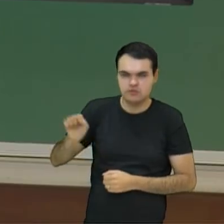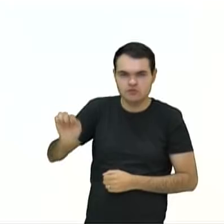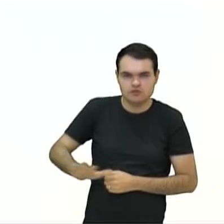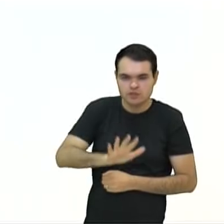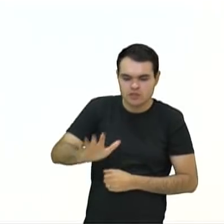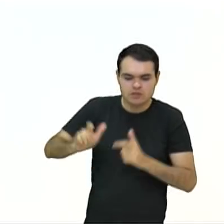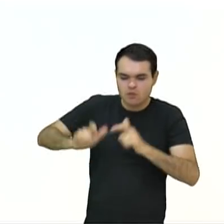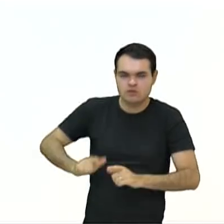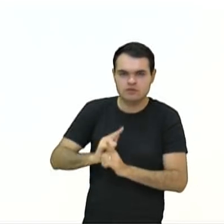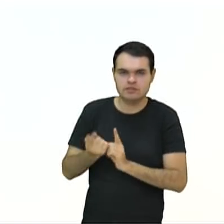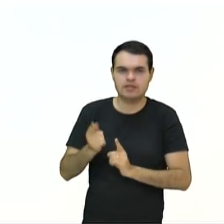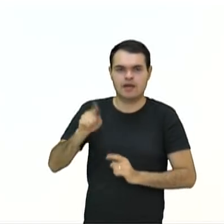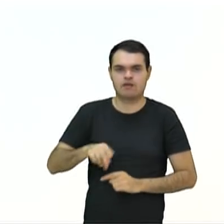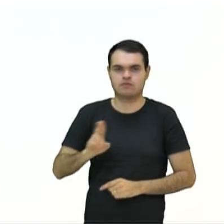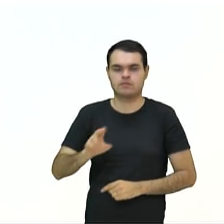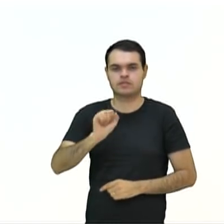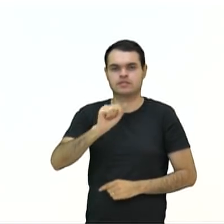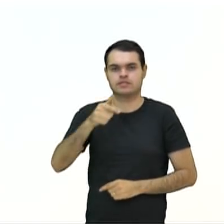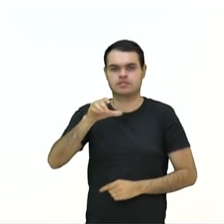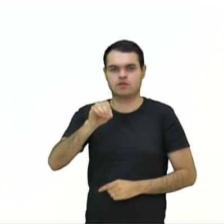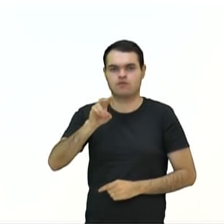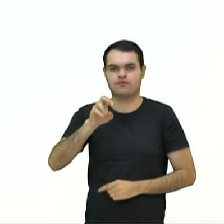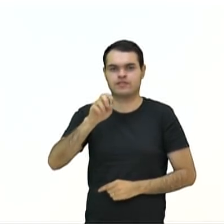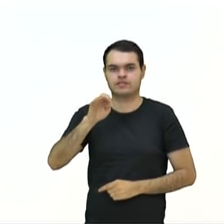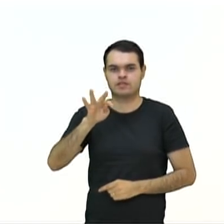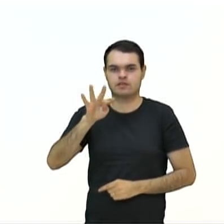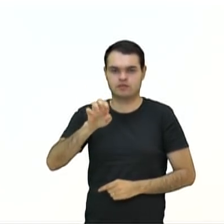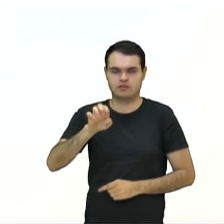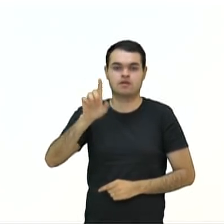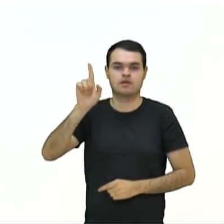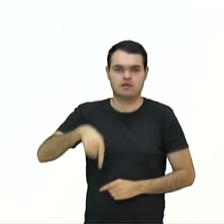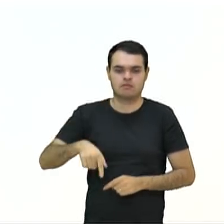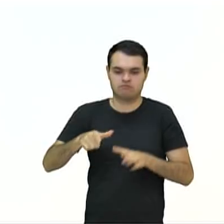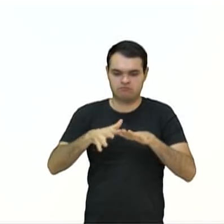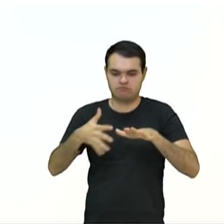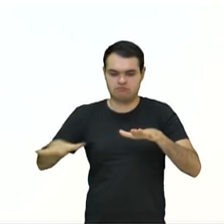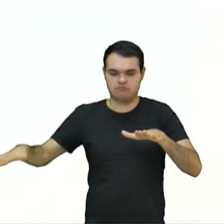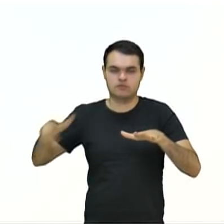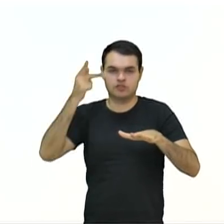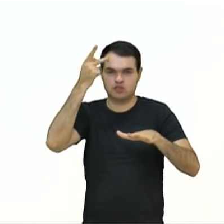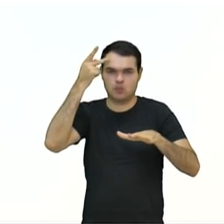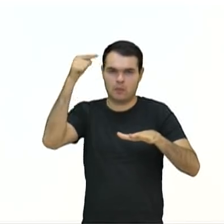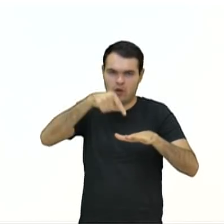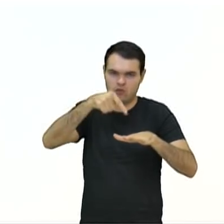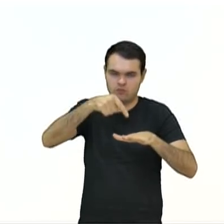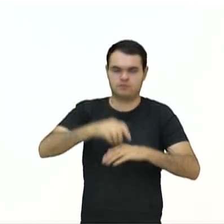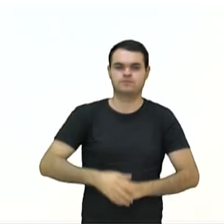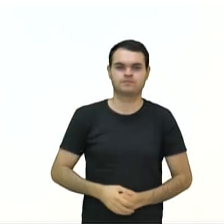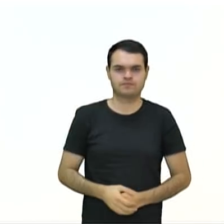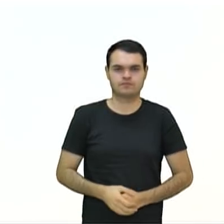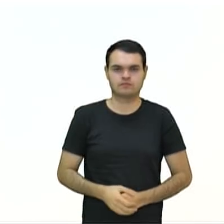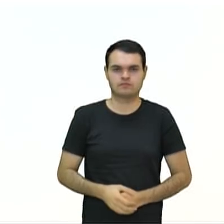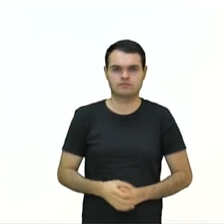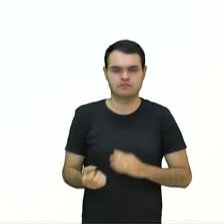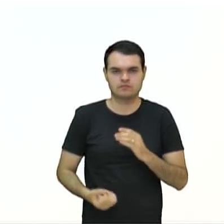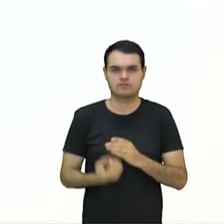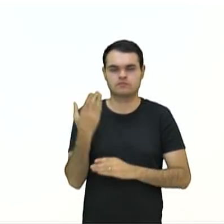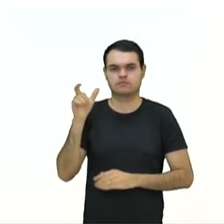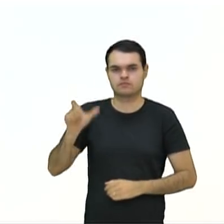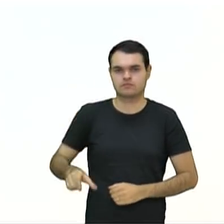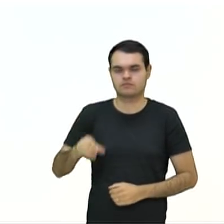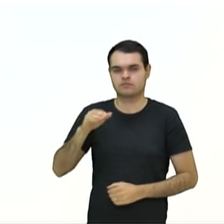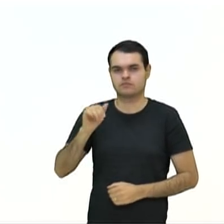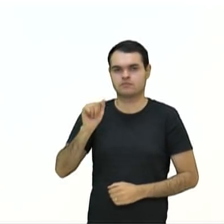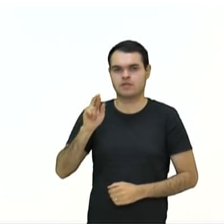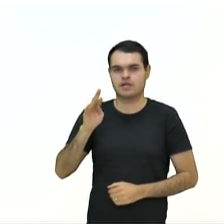Então, foi São Vicente, no litoral do estado de São Paulo, do atual estado de São Paulo, fundado por Martim Afonso de